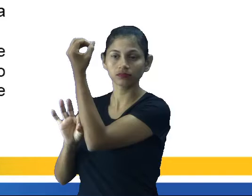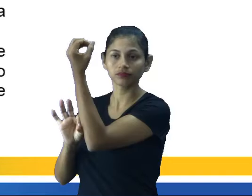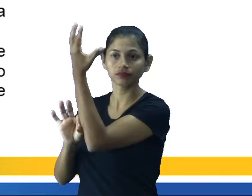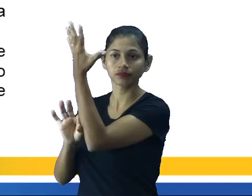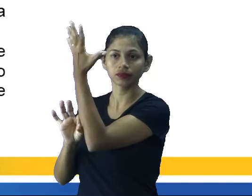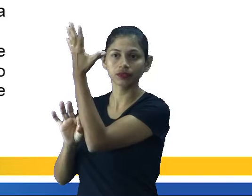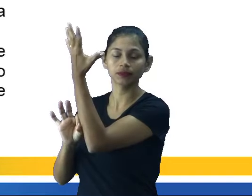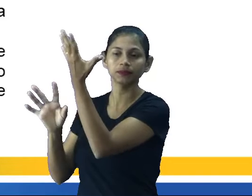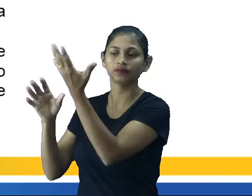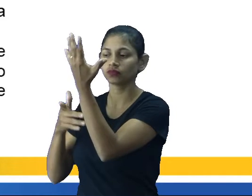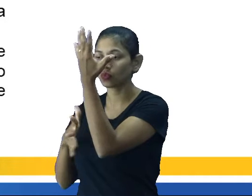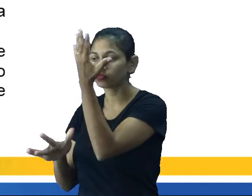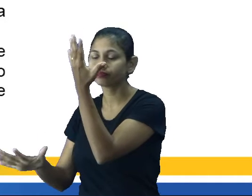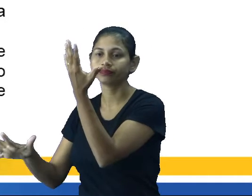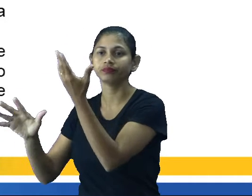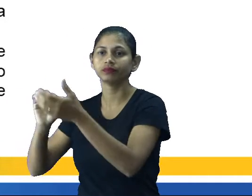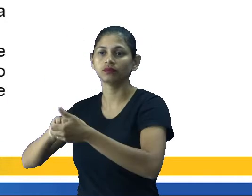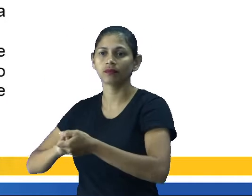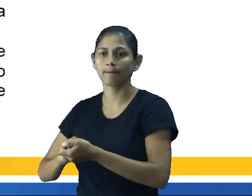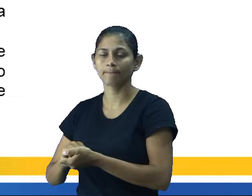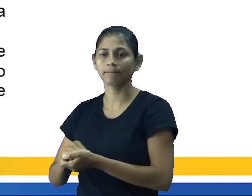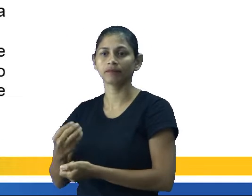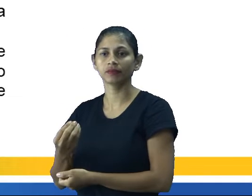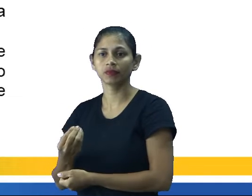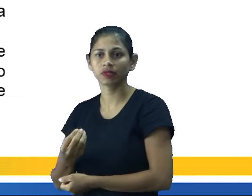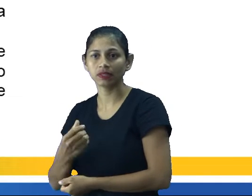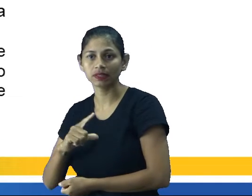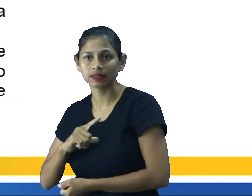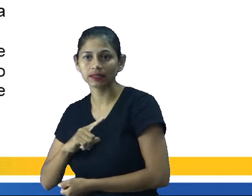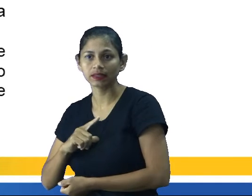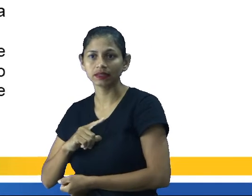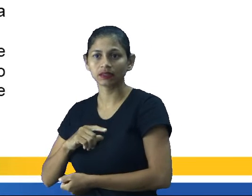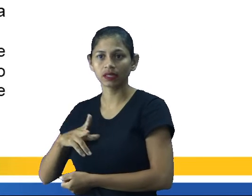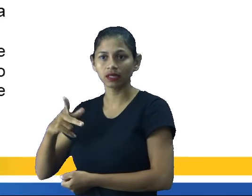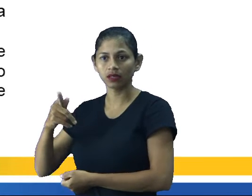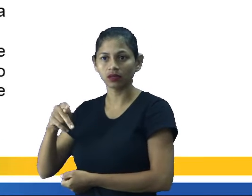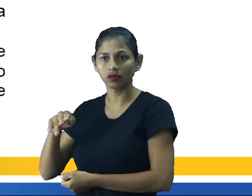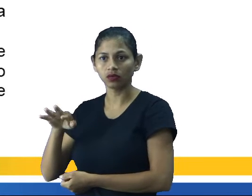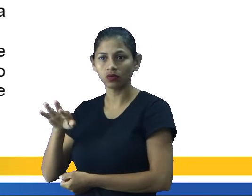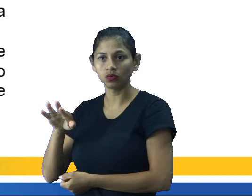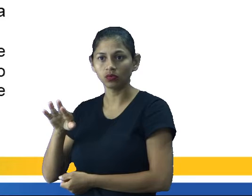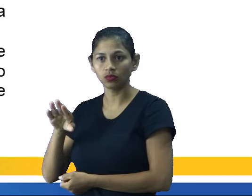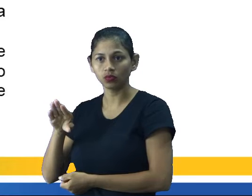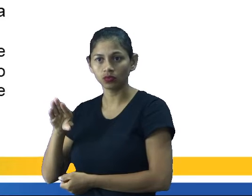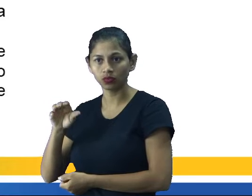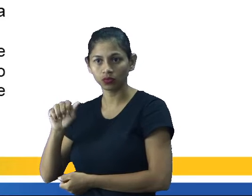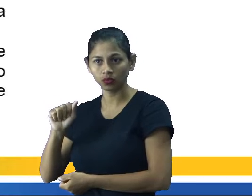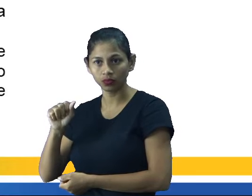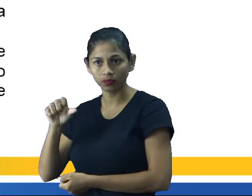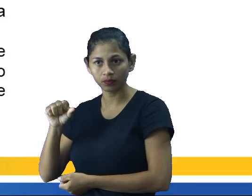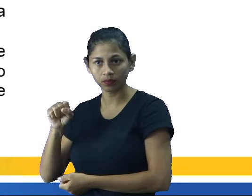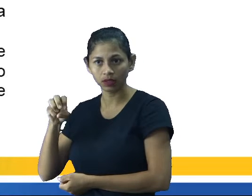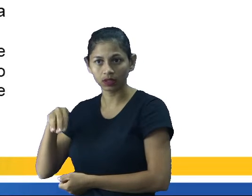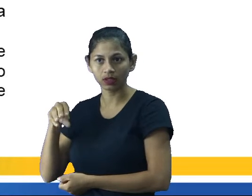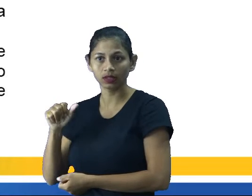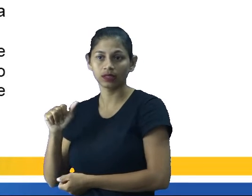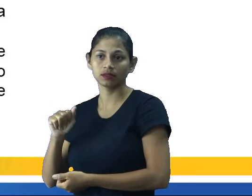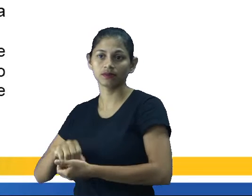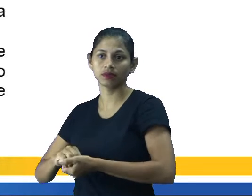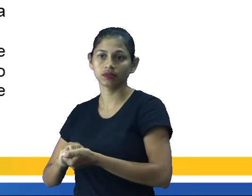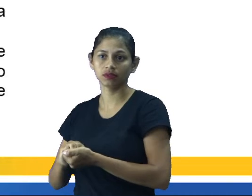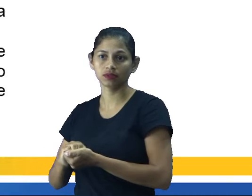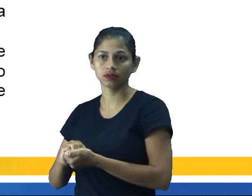plastídeos, responsável pela pigmentação, presença de plasmodesmos, que são responsáveis pelos canais de comunicação, e o amido como